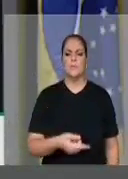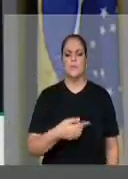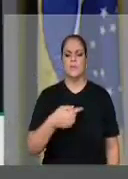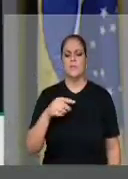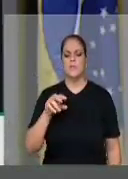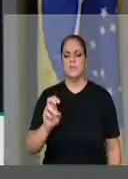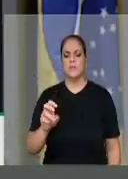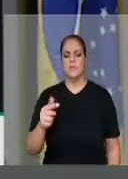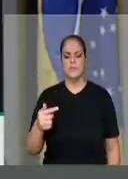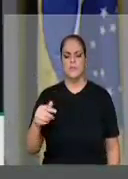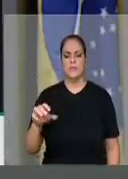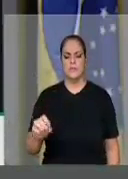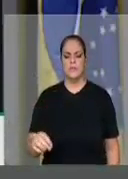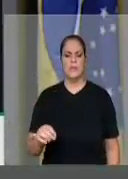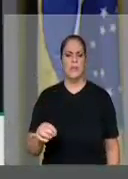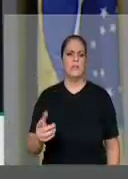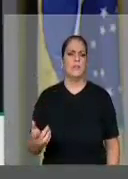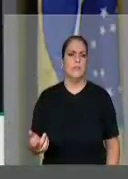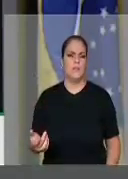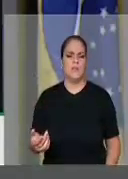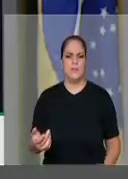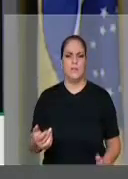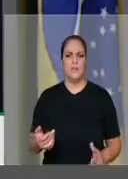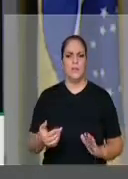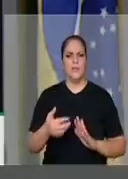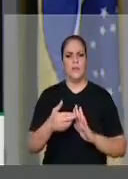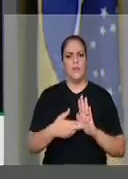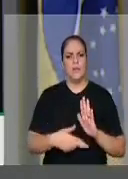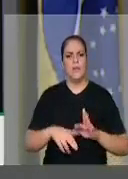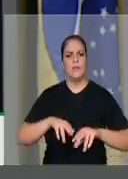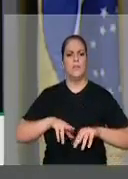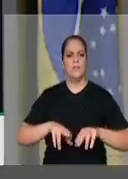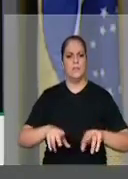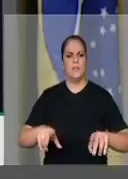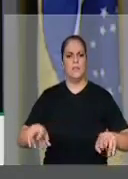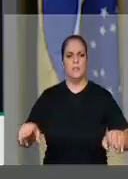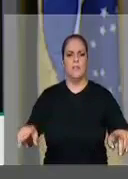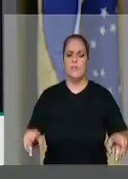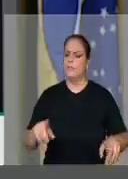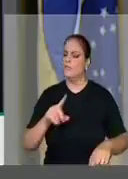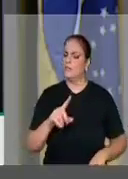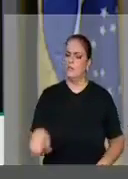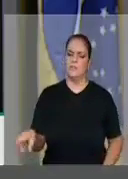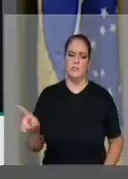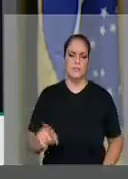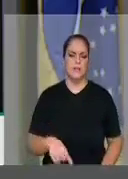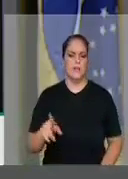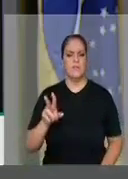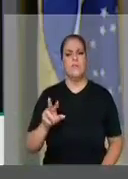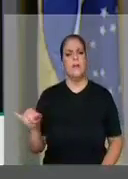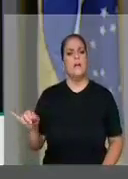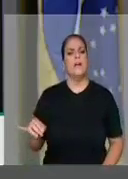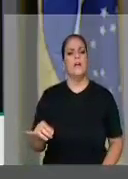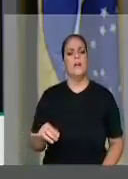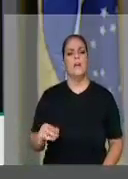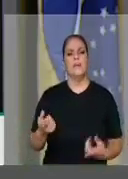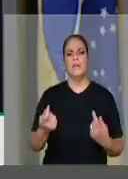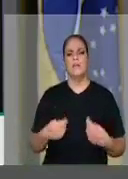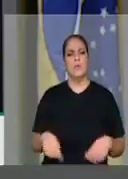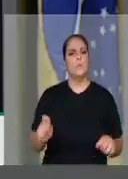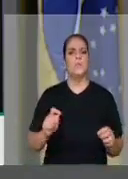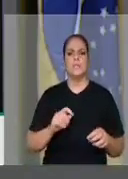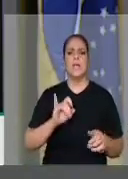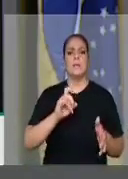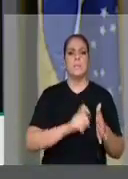5.570 legislações estaduais serão eliminadas. Então, o contencioso, não haverá cobrança de imposto sobre